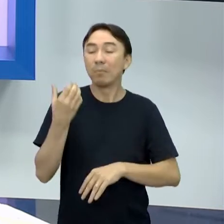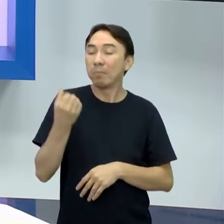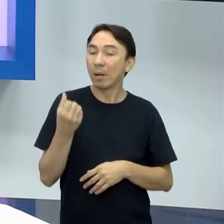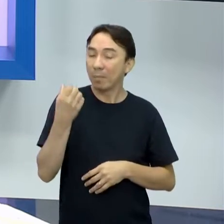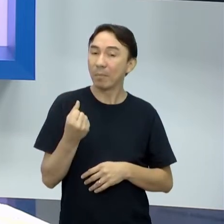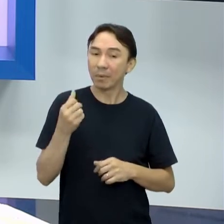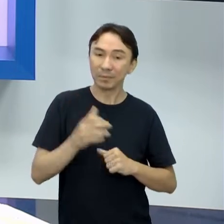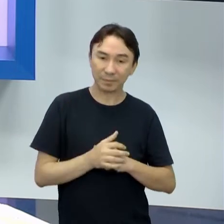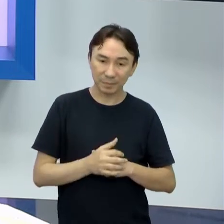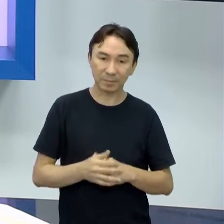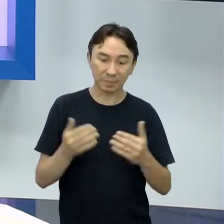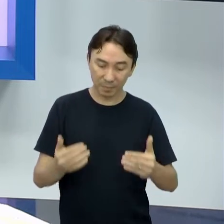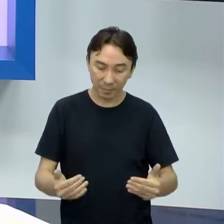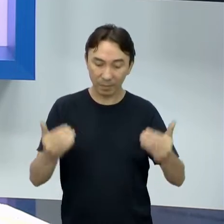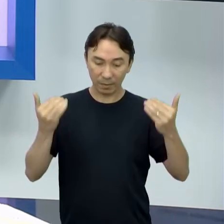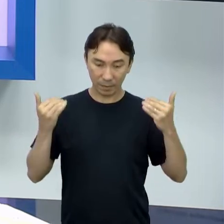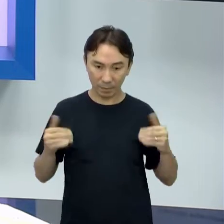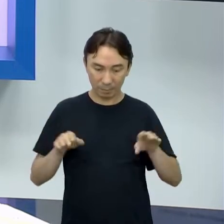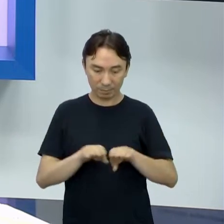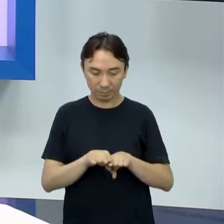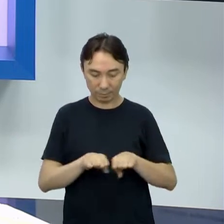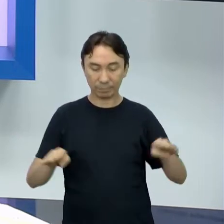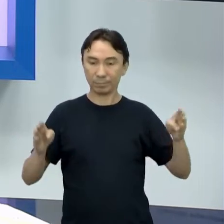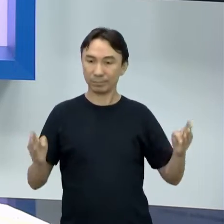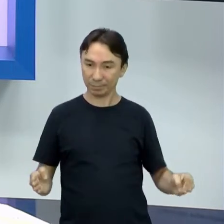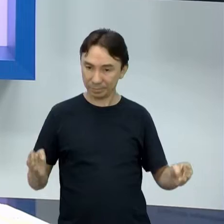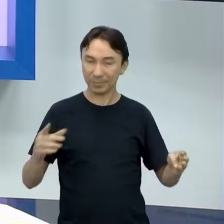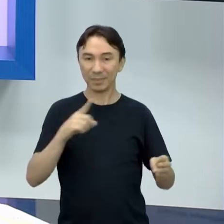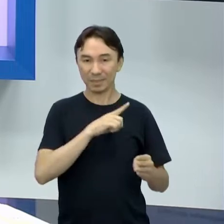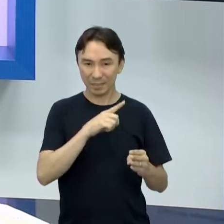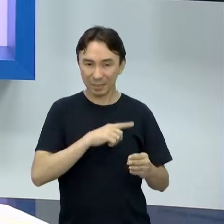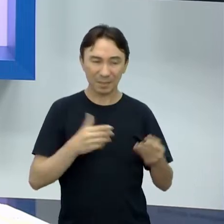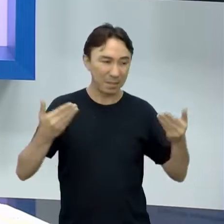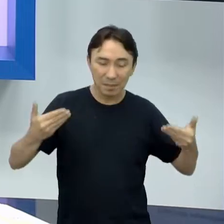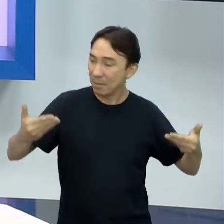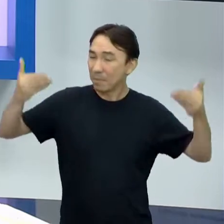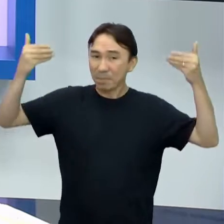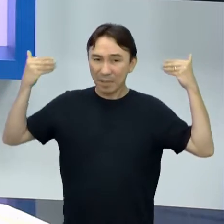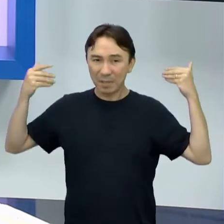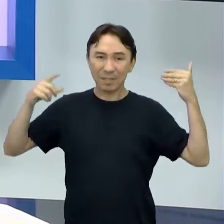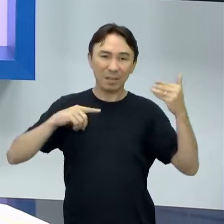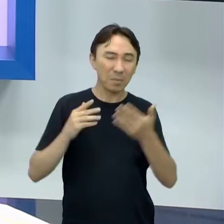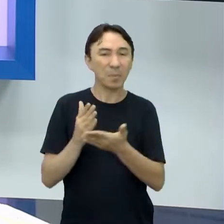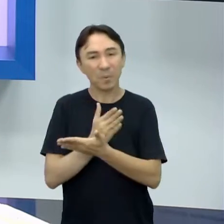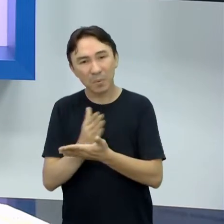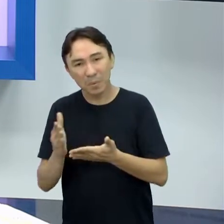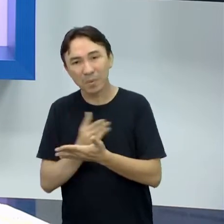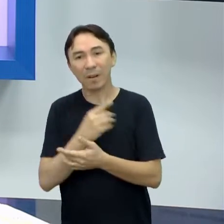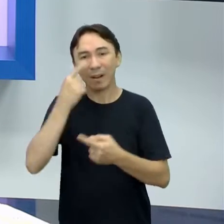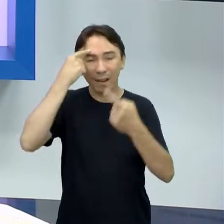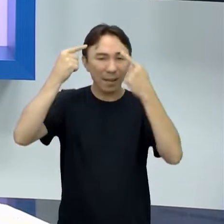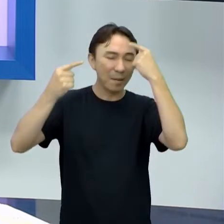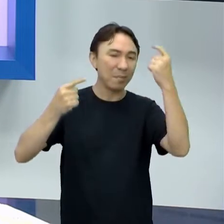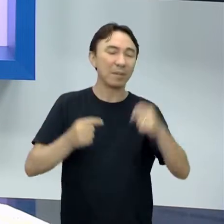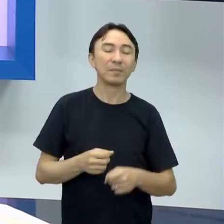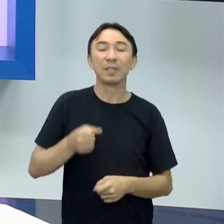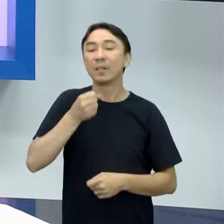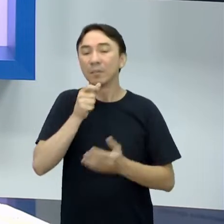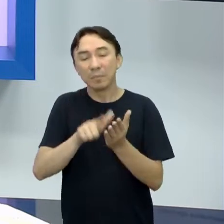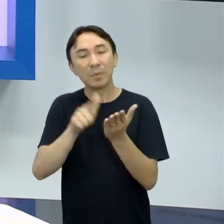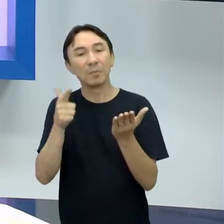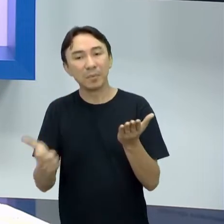estúdio, e atrás eu tenho alguns objetos que nos remetem aí às questões jornalísticas. Então eu tenho livros, microfone,